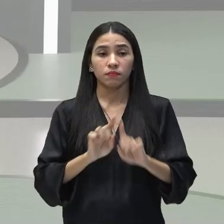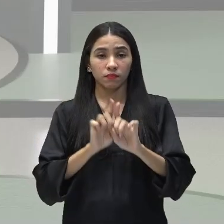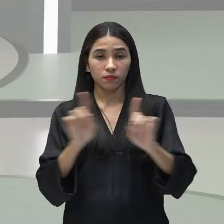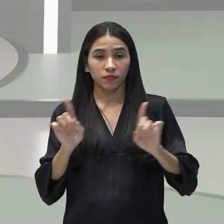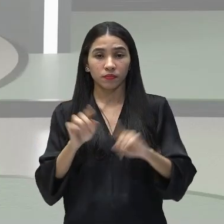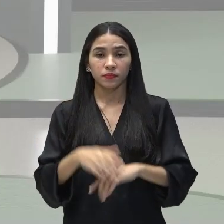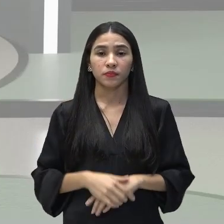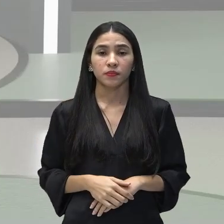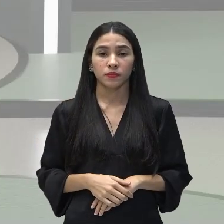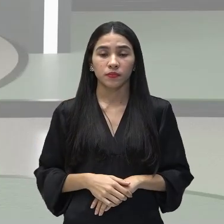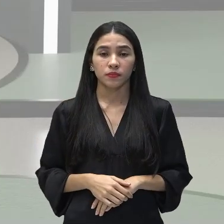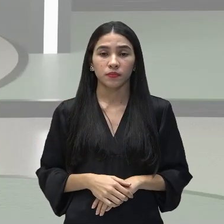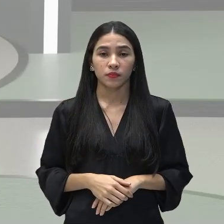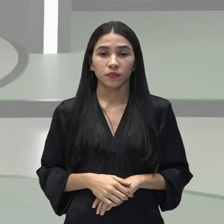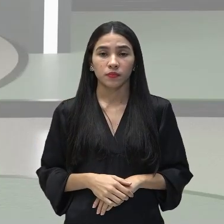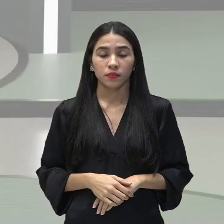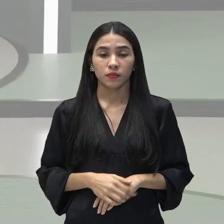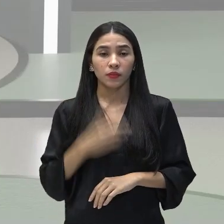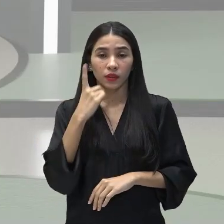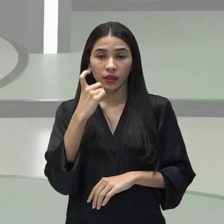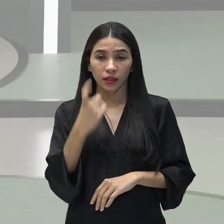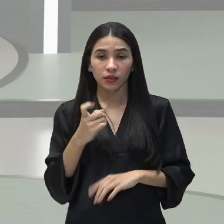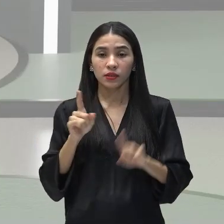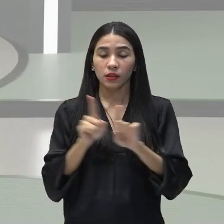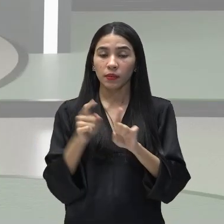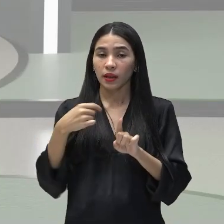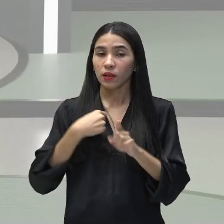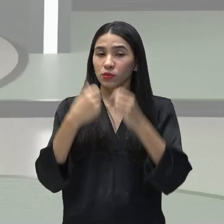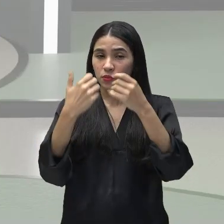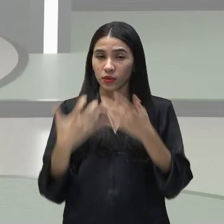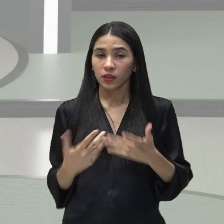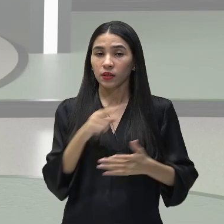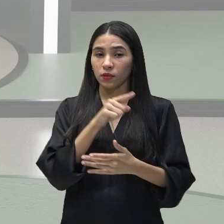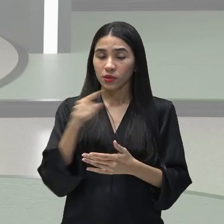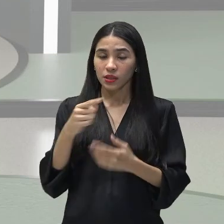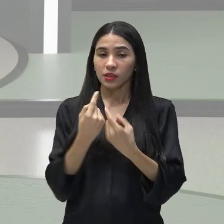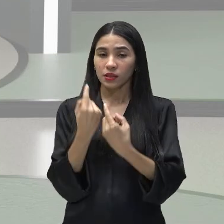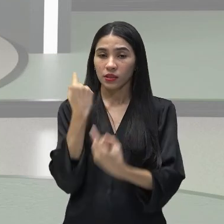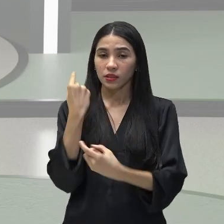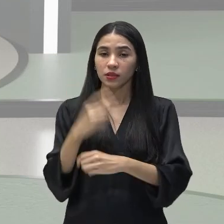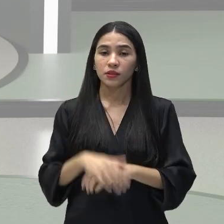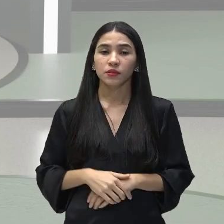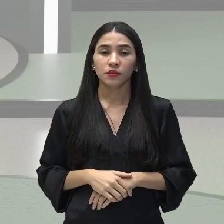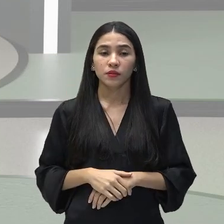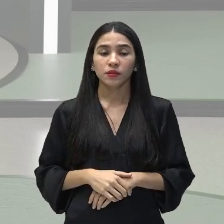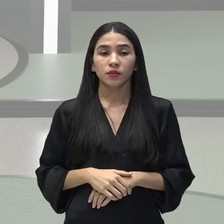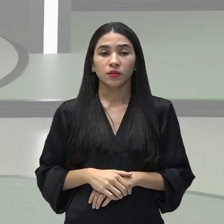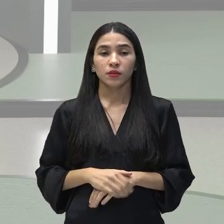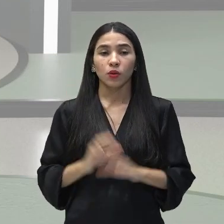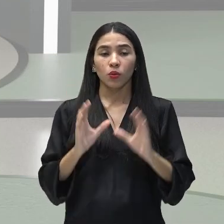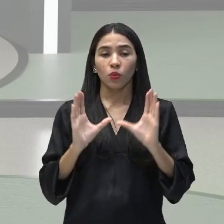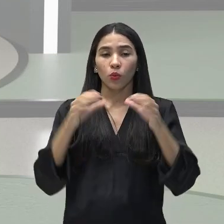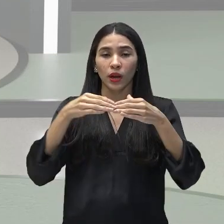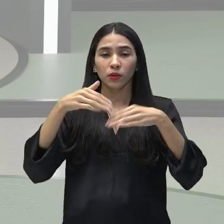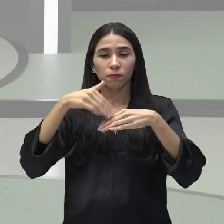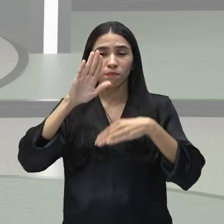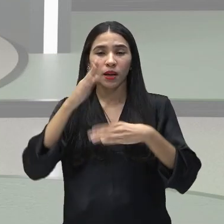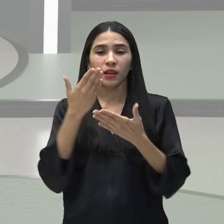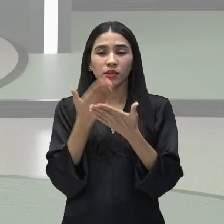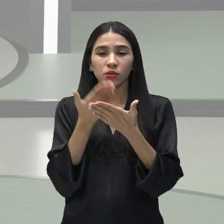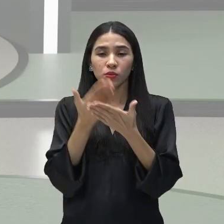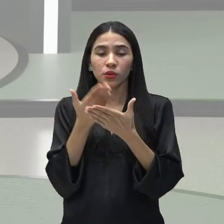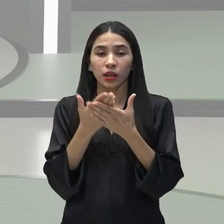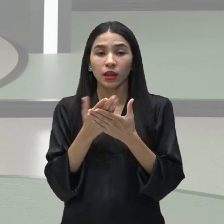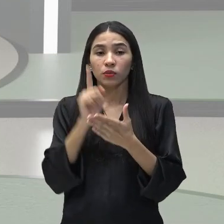adiante aí, uma coisa interessante que eu falei para vocês anteriormente, é que um dos reinos mais estudados, né, é o